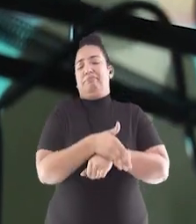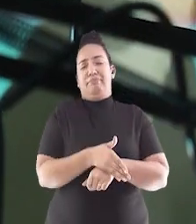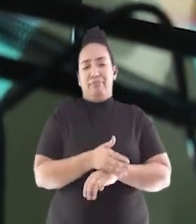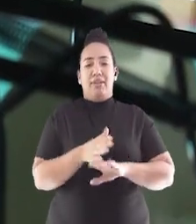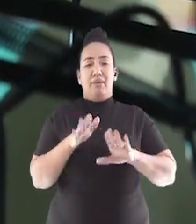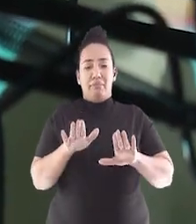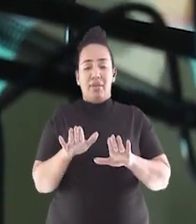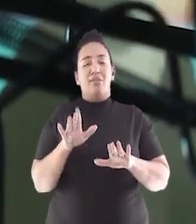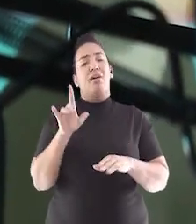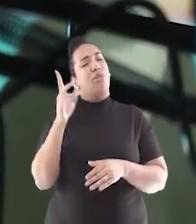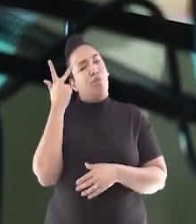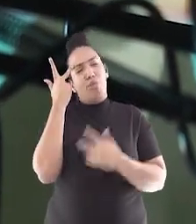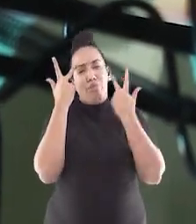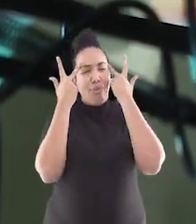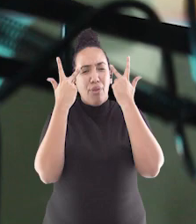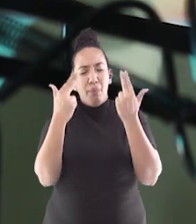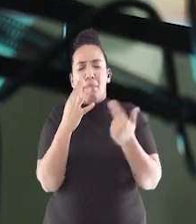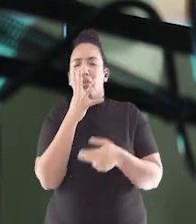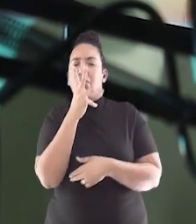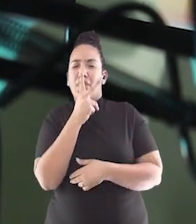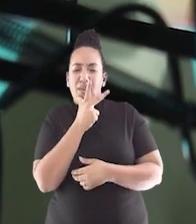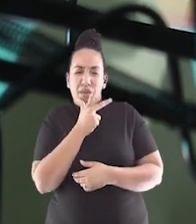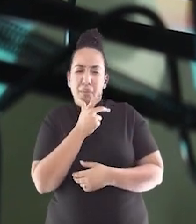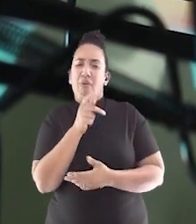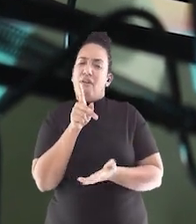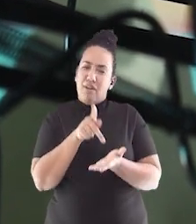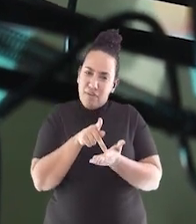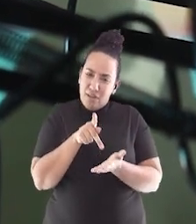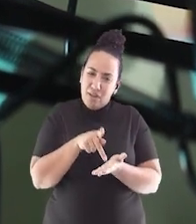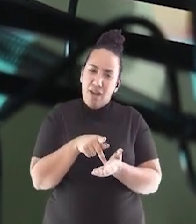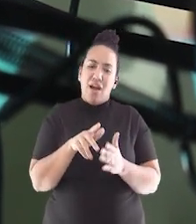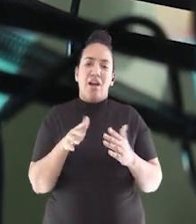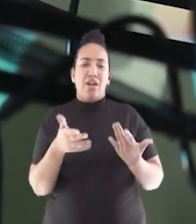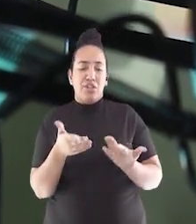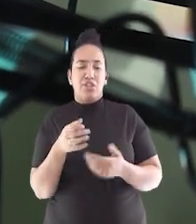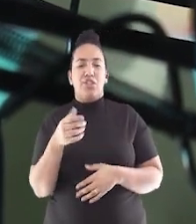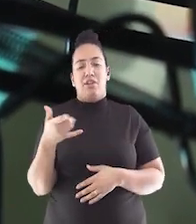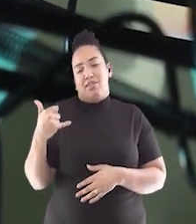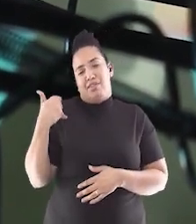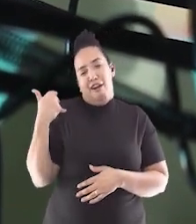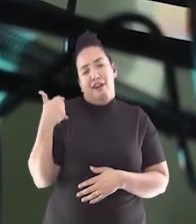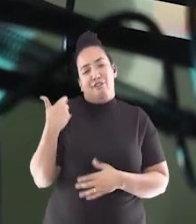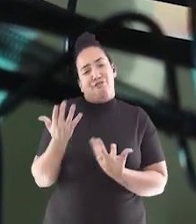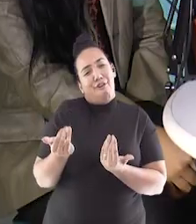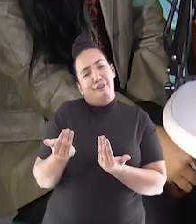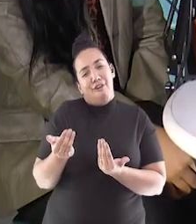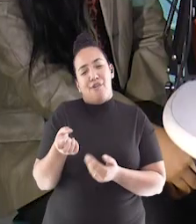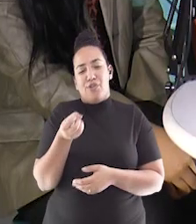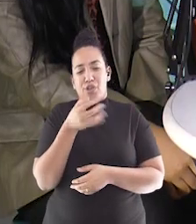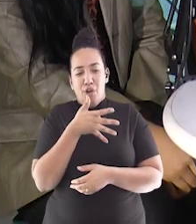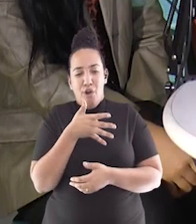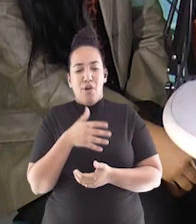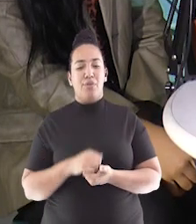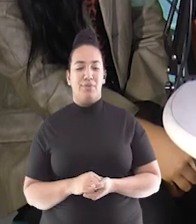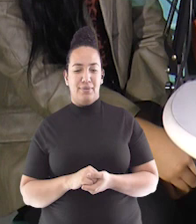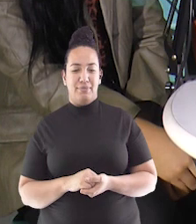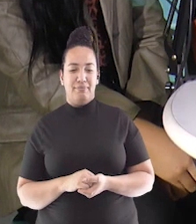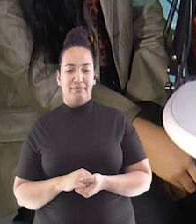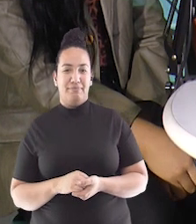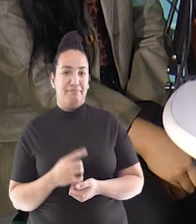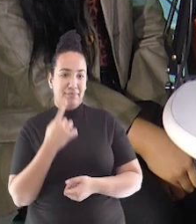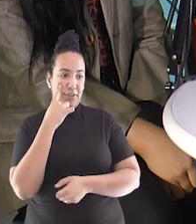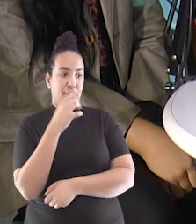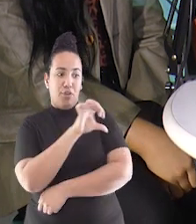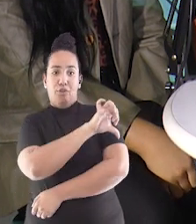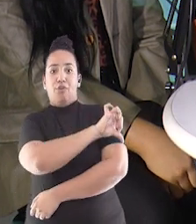isso, a gente demora mesmo a decidir o que a gente quer e vocês ainda são novos, então tem muita coisa pra nono acontecer. ano ainda, sabe, gente? Vocês